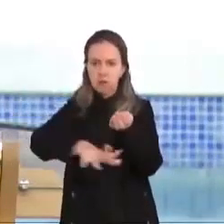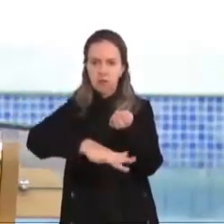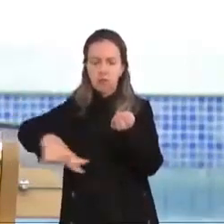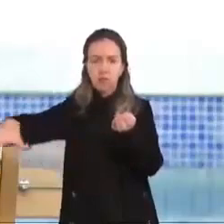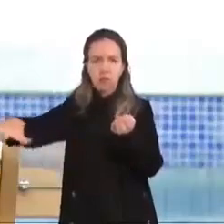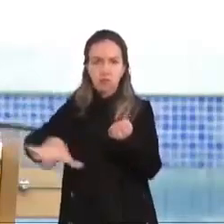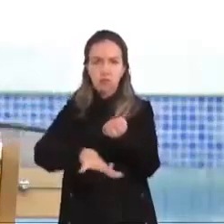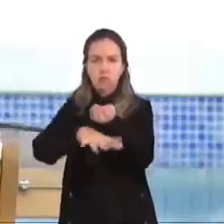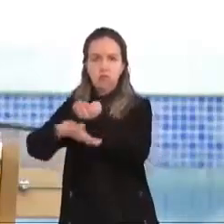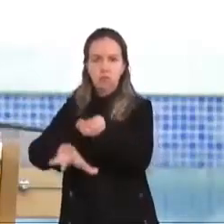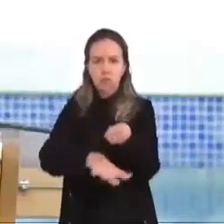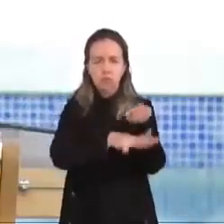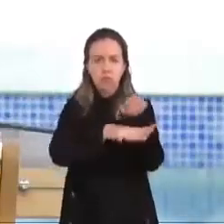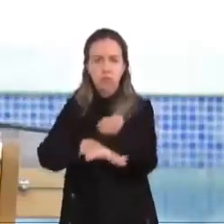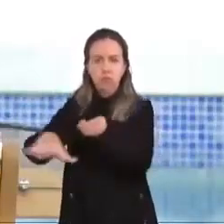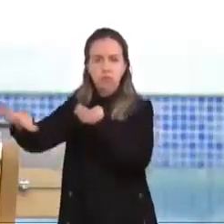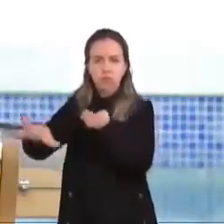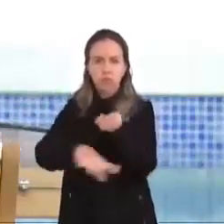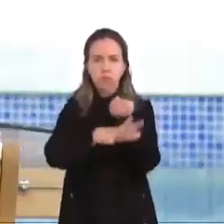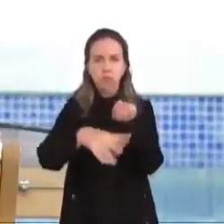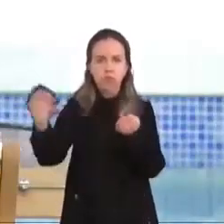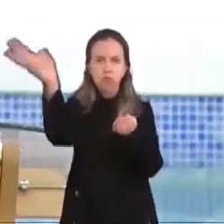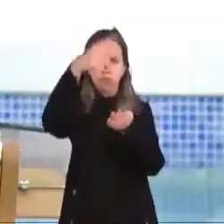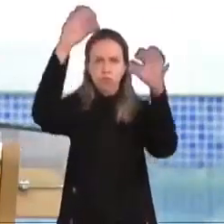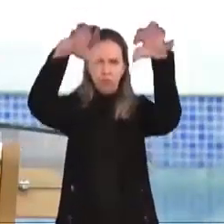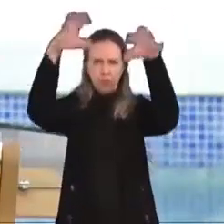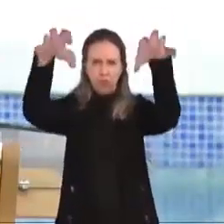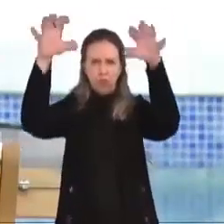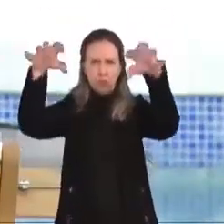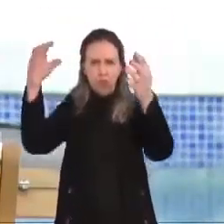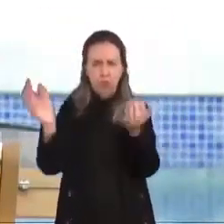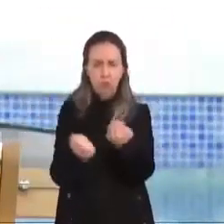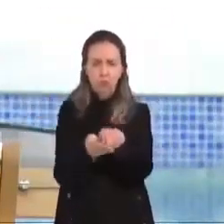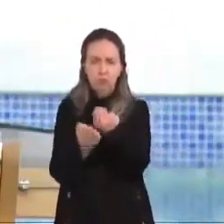ele pede para que o jogue no mar. O que, que é isso aqui?